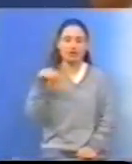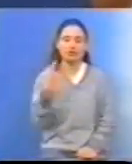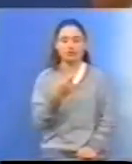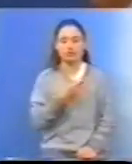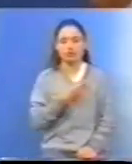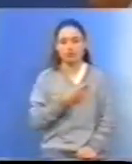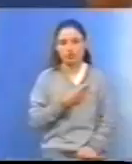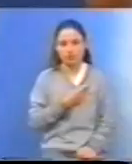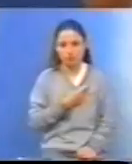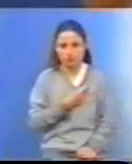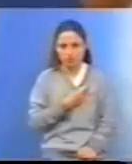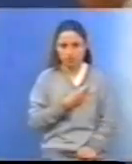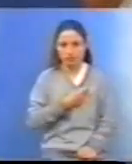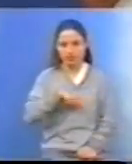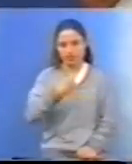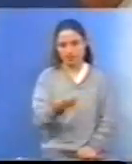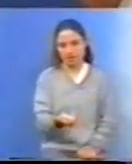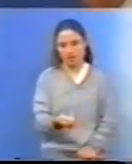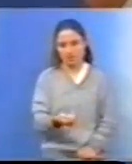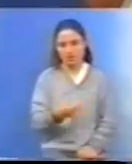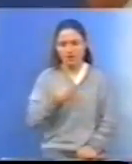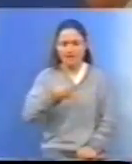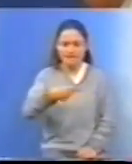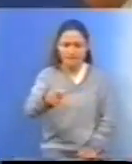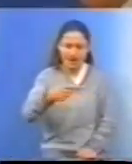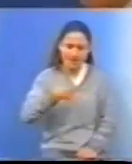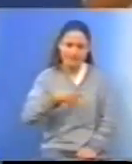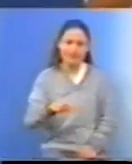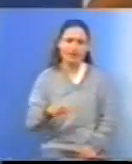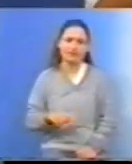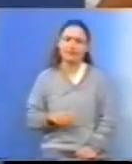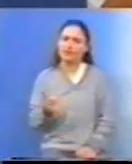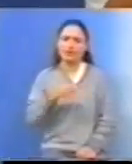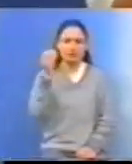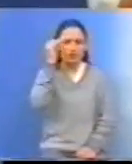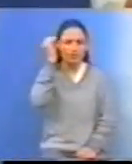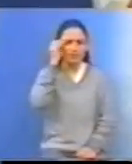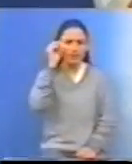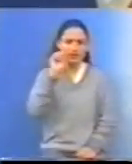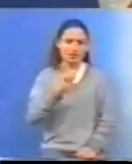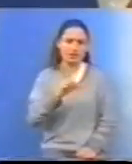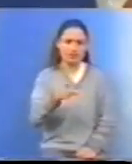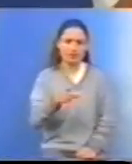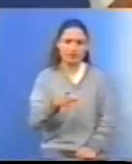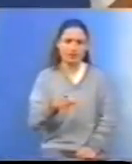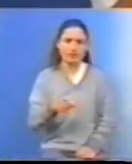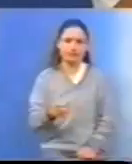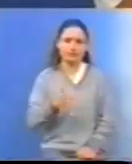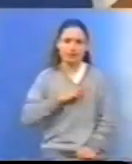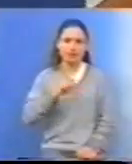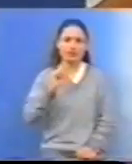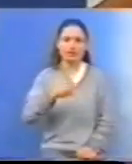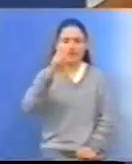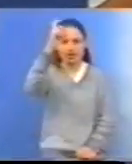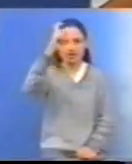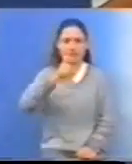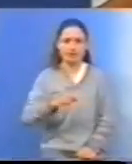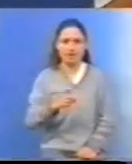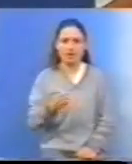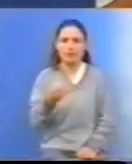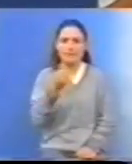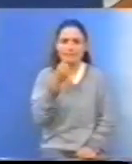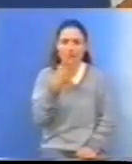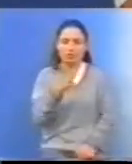você pensa, inclusive, que precisa praticar muito sexo para ter uma excelente performance quando você for para a sua lua de